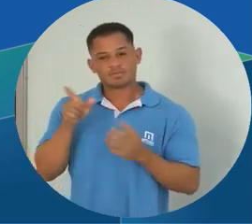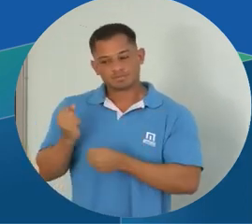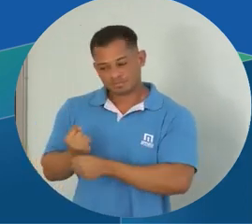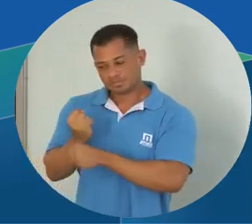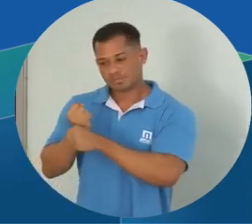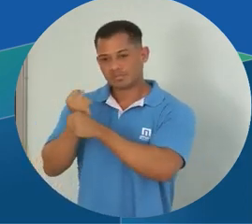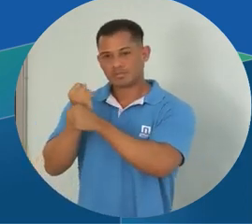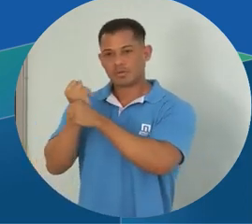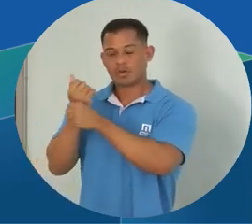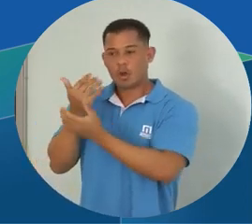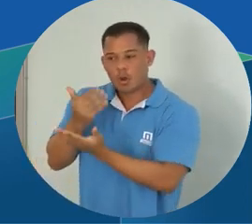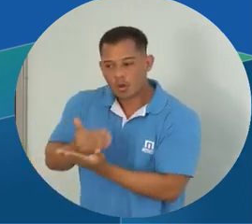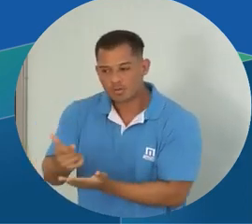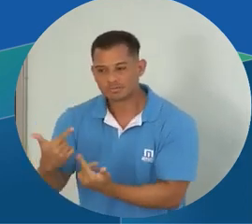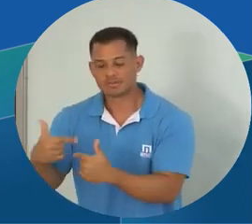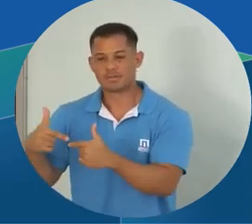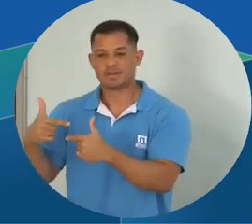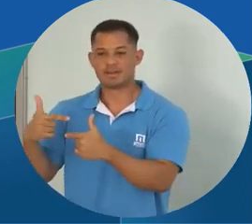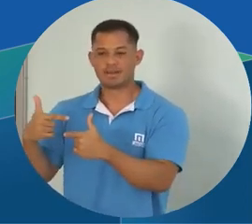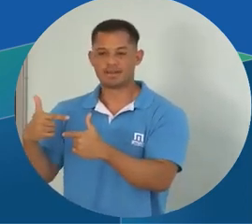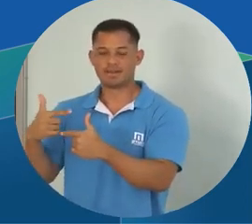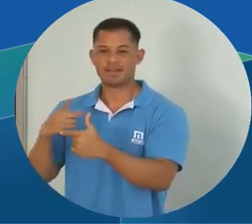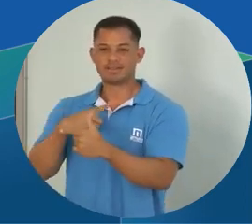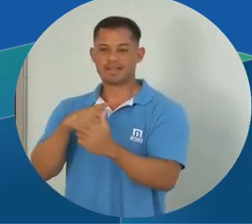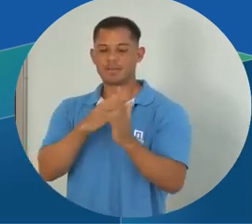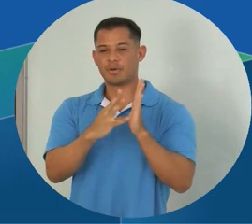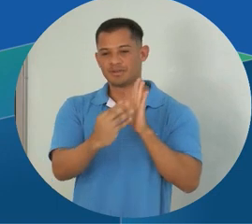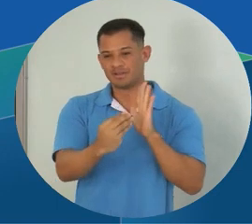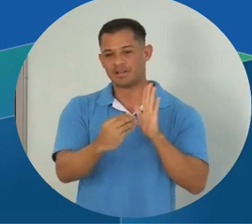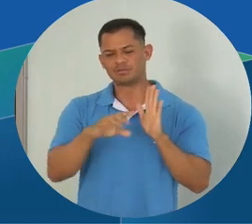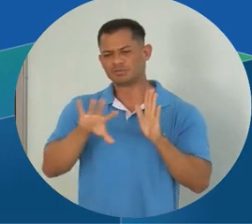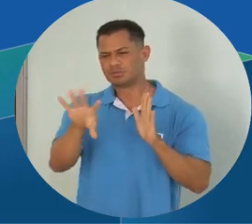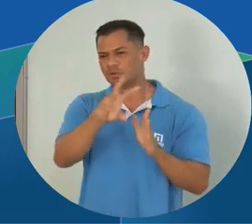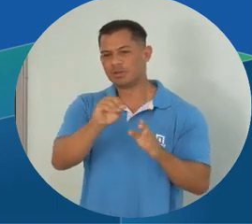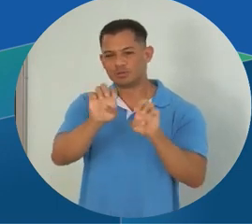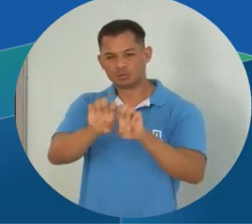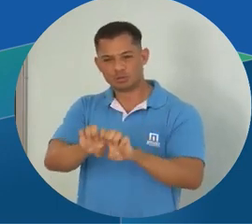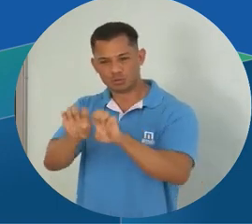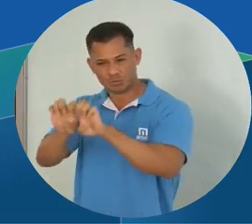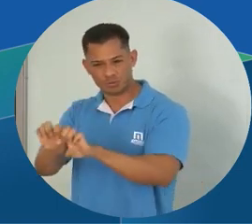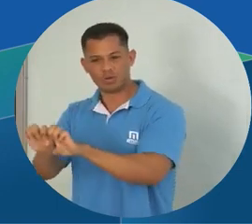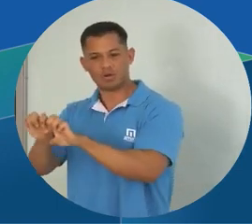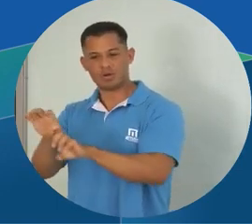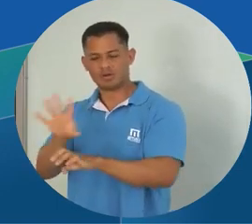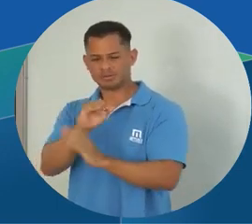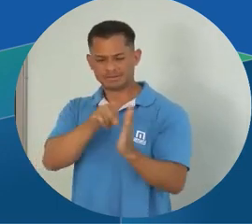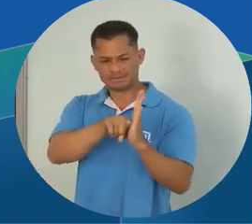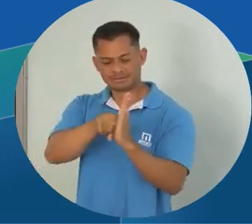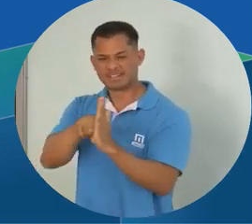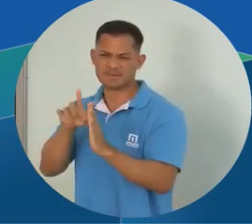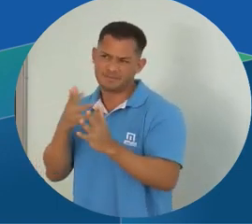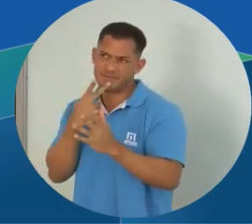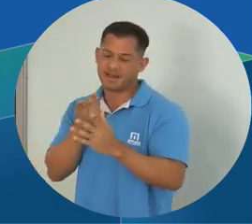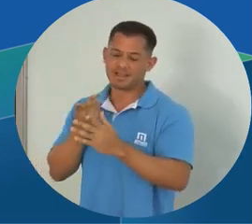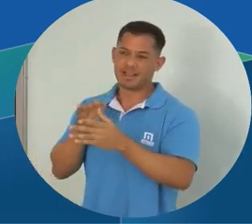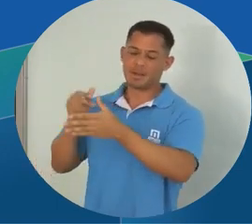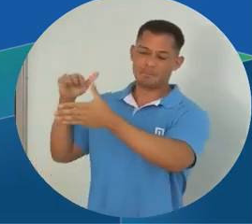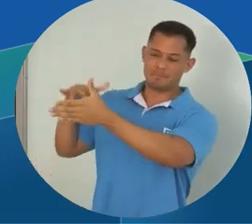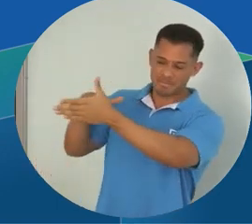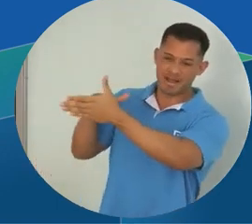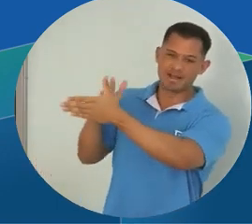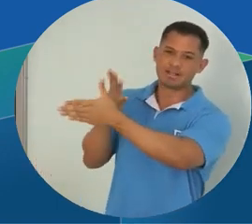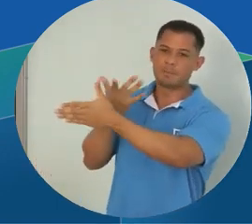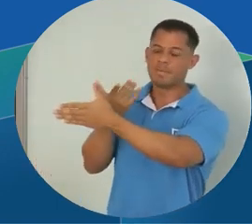campo, fizemos a modelagem de toda a estrutura existente, né? Fala-se muito barragem, barragem, barragem, como um todo,